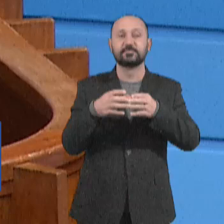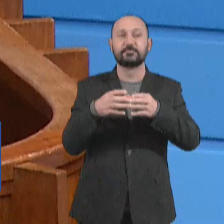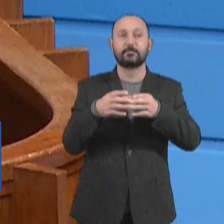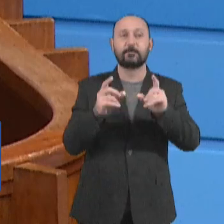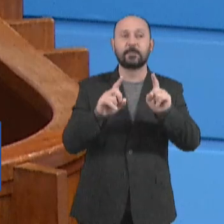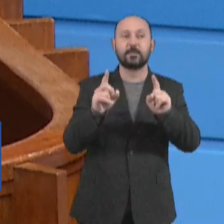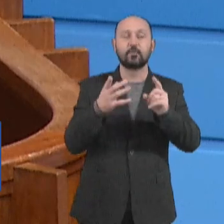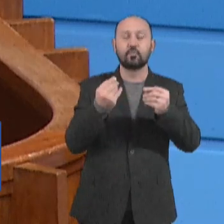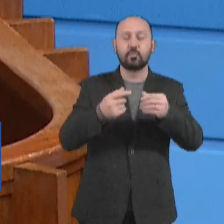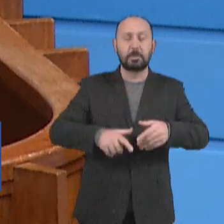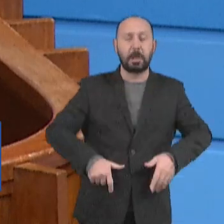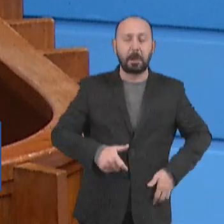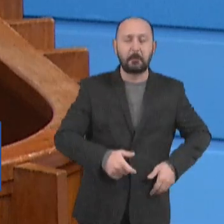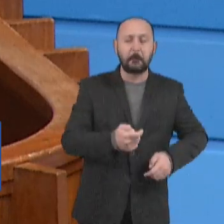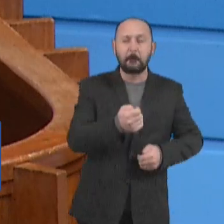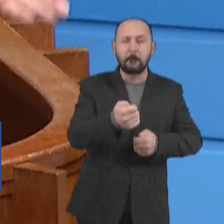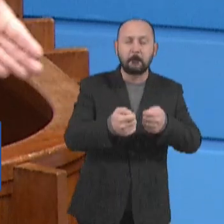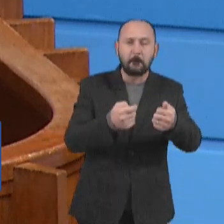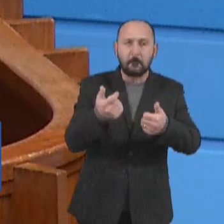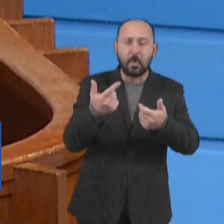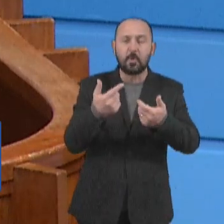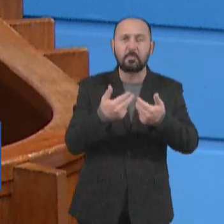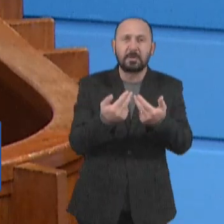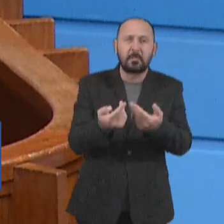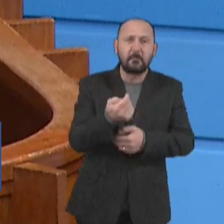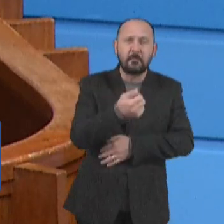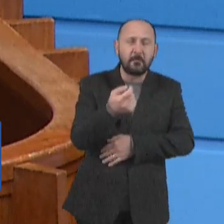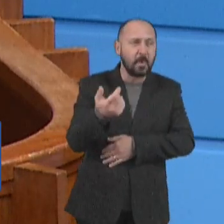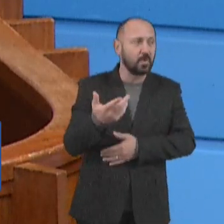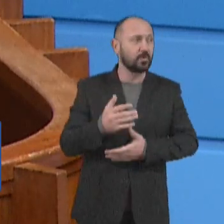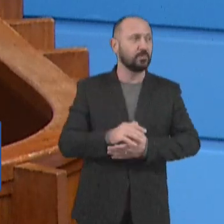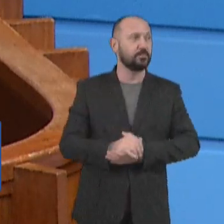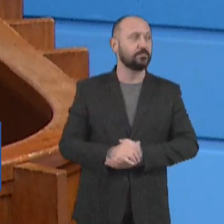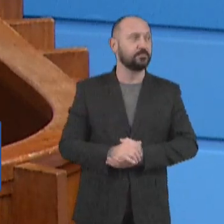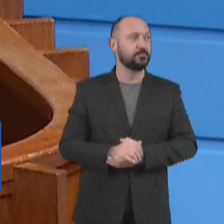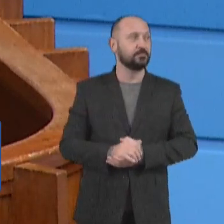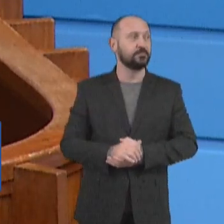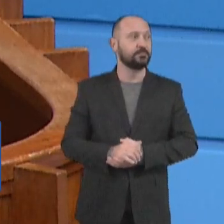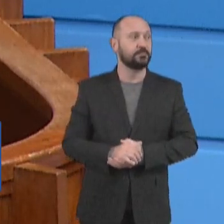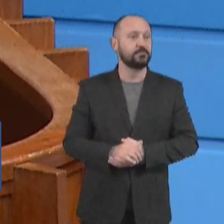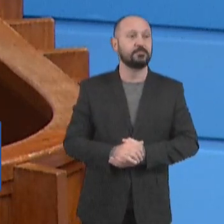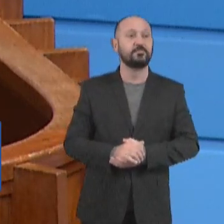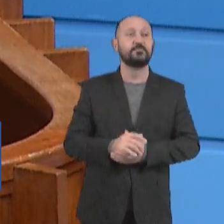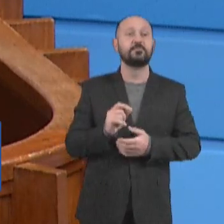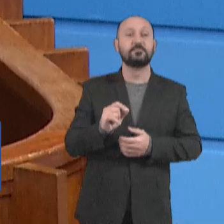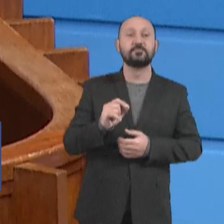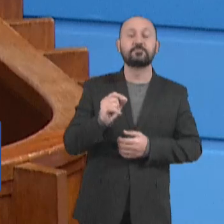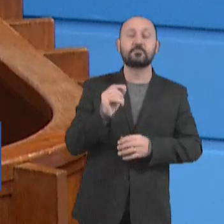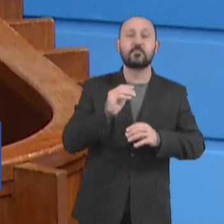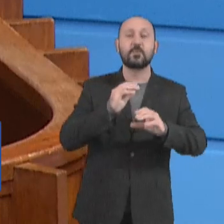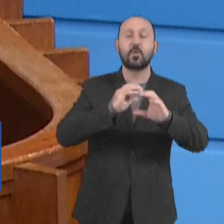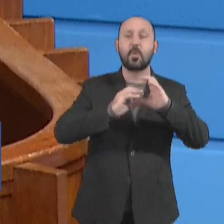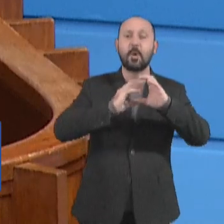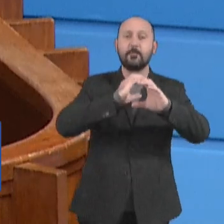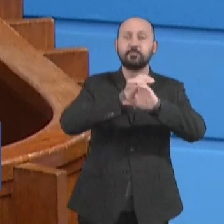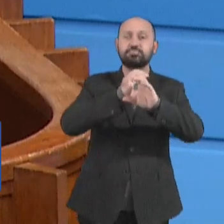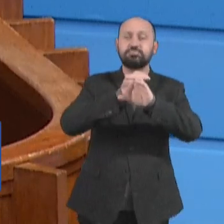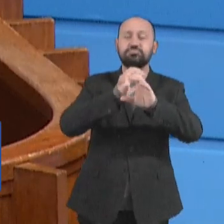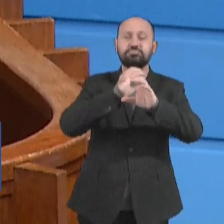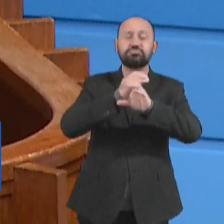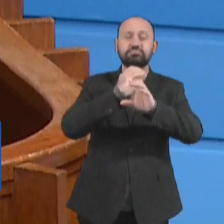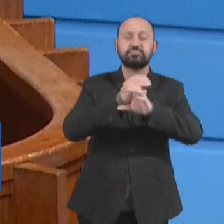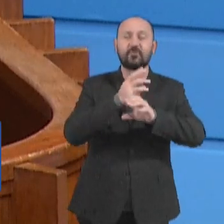não com muitas armas, não com muitos recursos, né? E com uma falta de comunicação